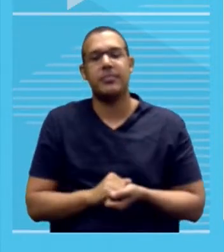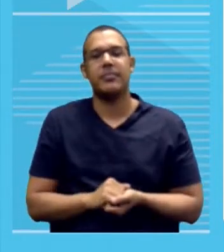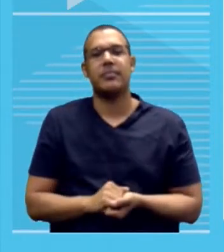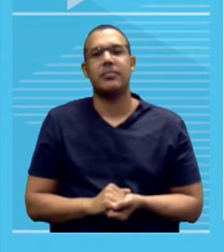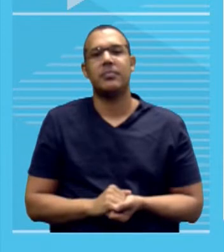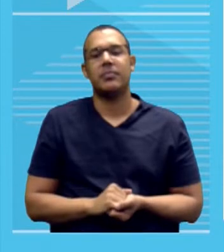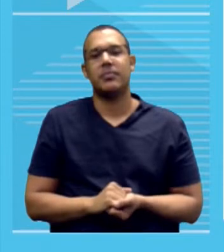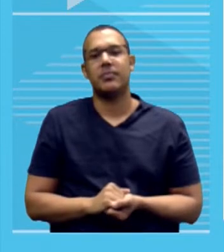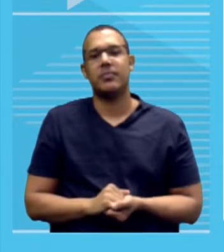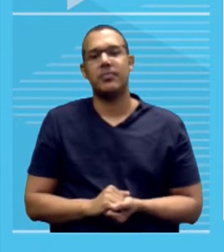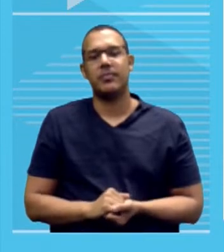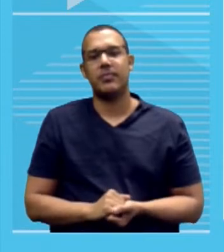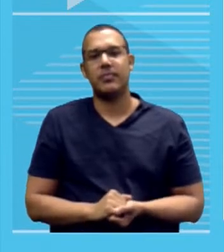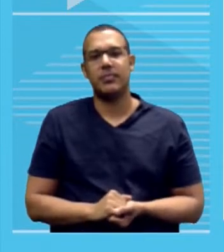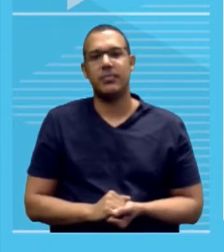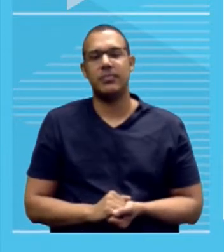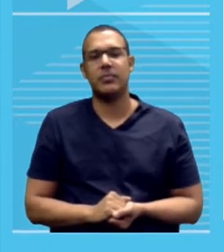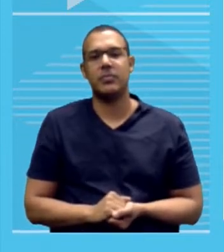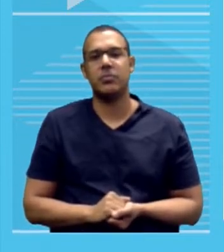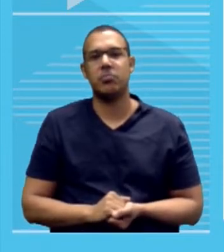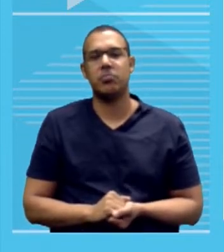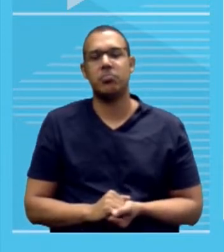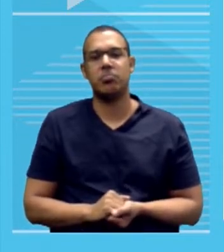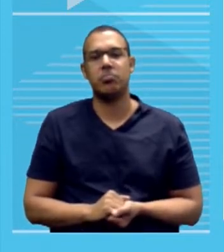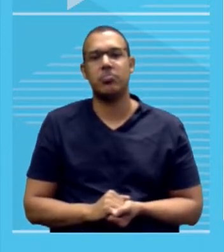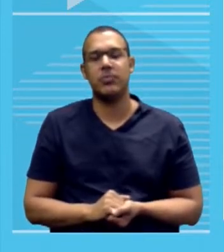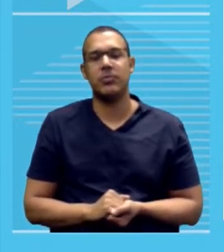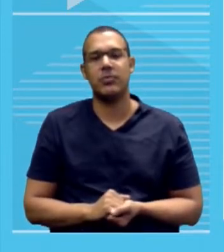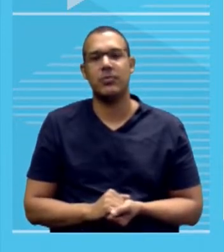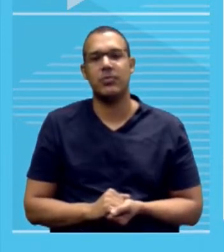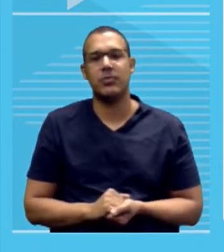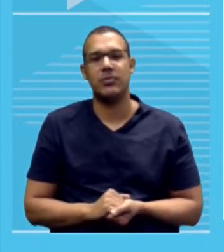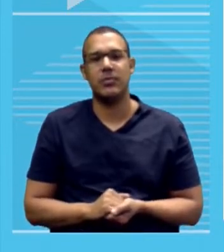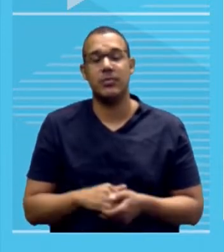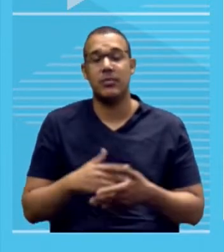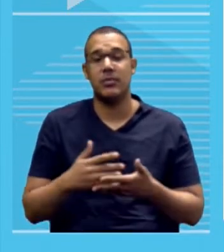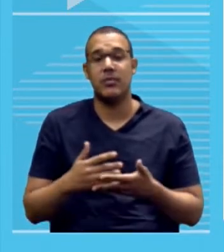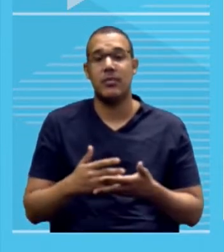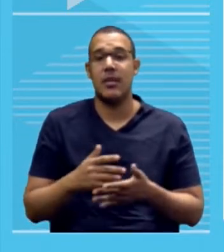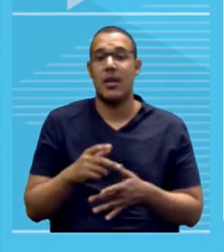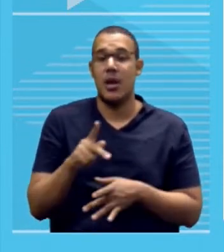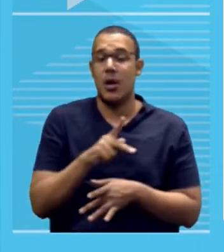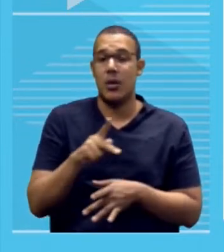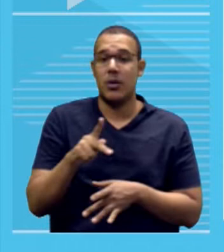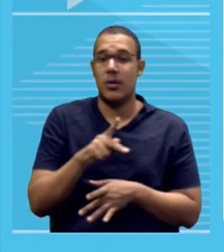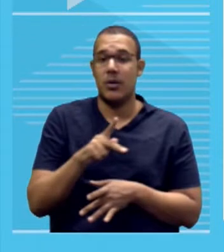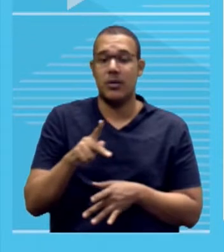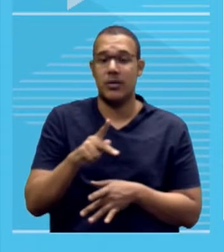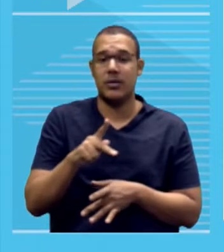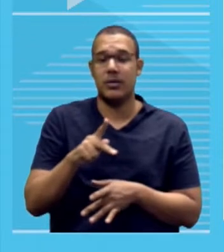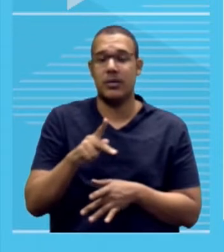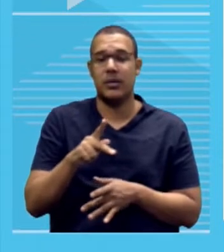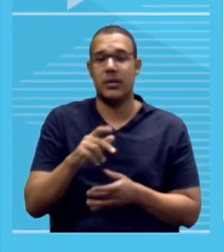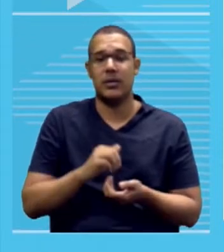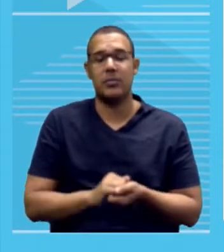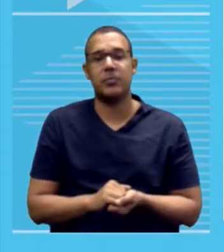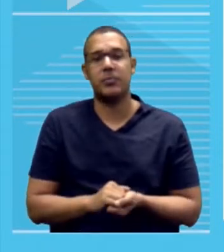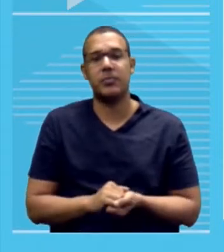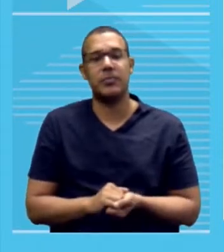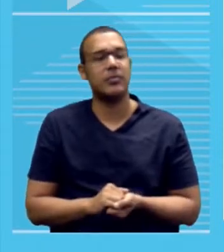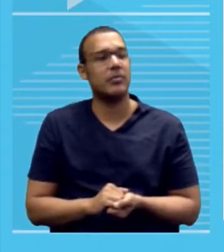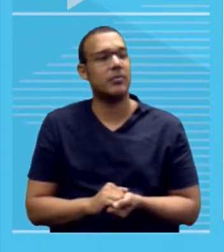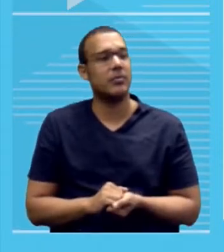começando Olha só por hoje dá uma olhadinha eu sou professor Adriano você já me conhece e aí galerinha a gente vai